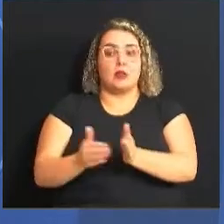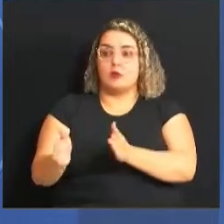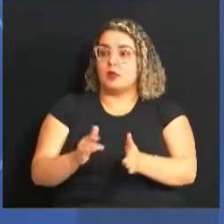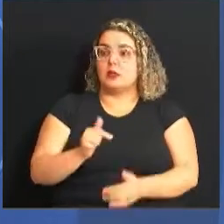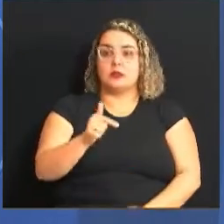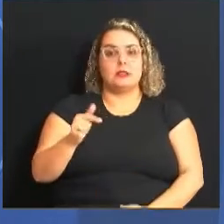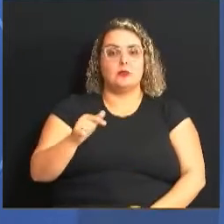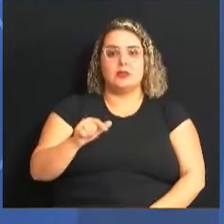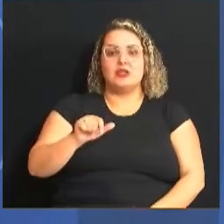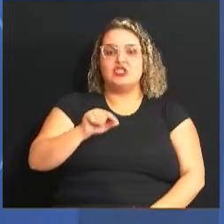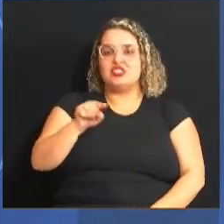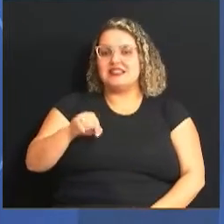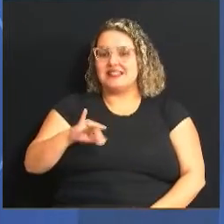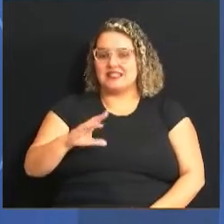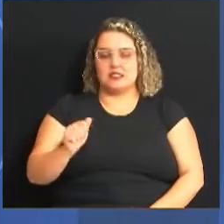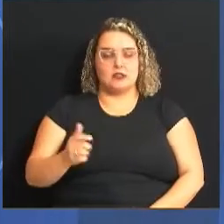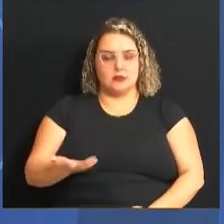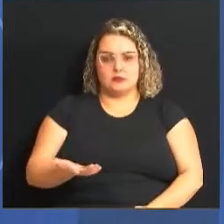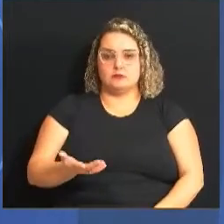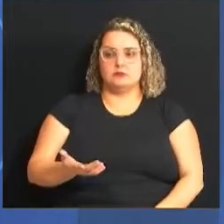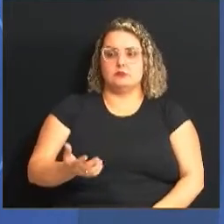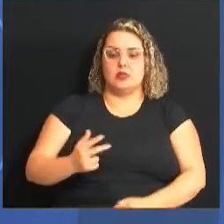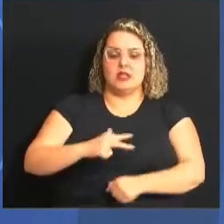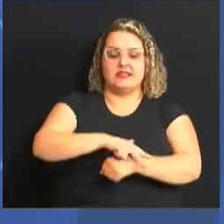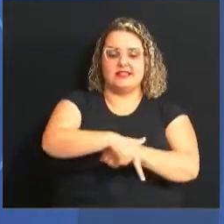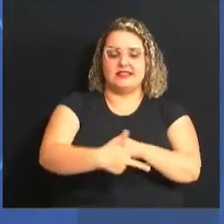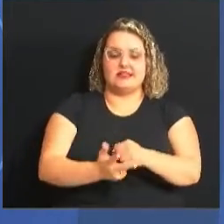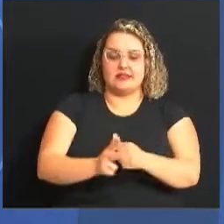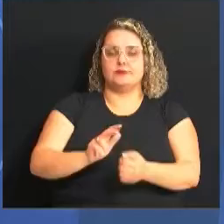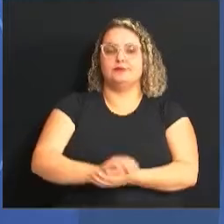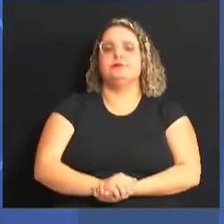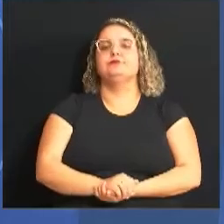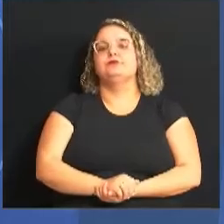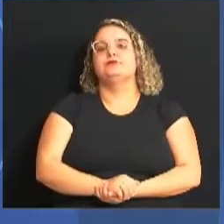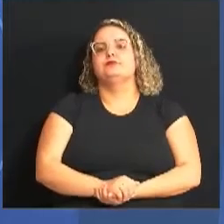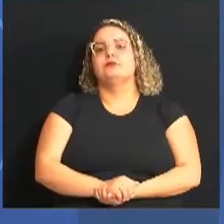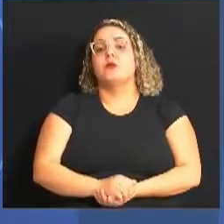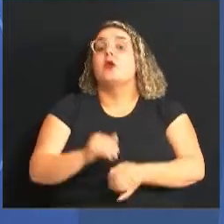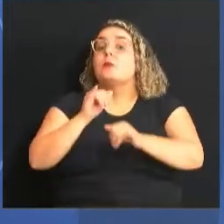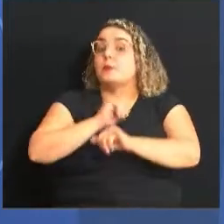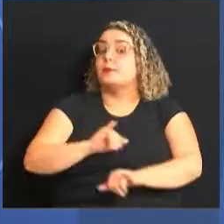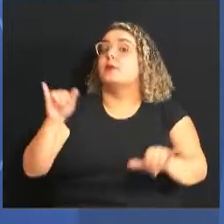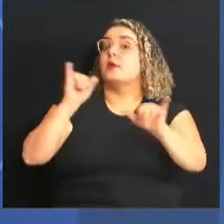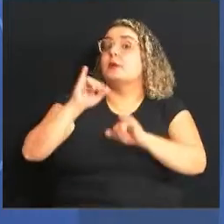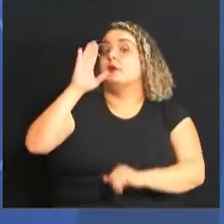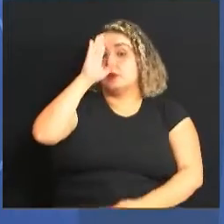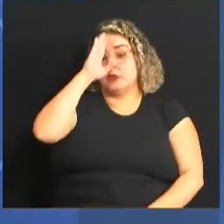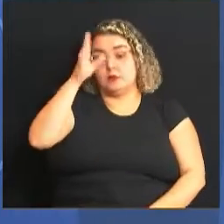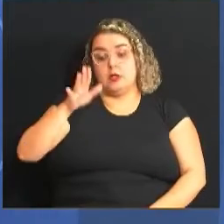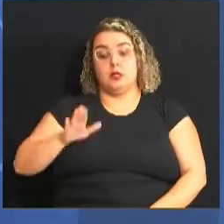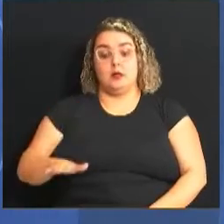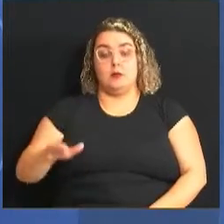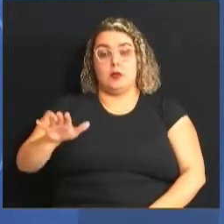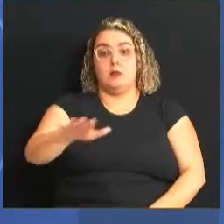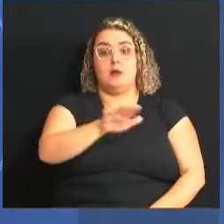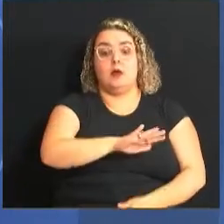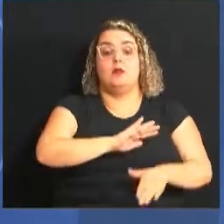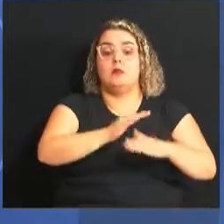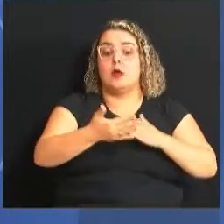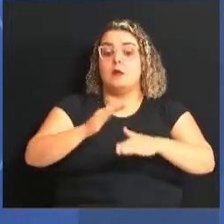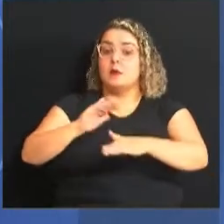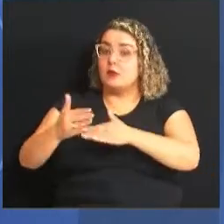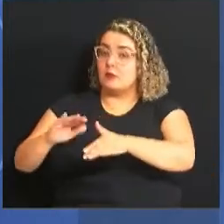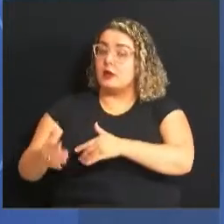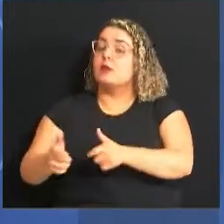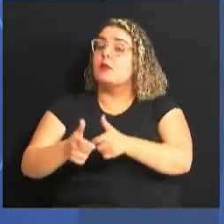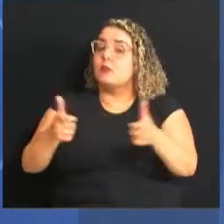Zika. Ainda nesse boletim, foi emitido um alerta das principais regiões com os bairros que têm maior